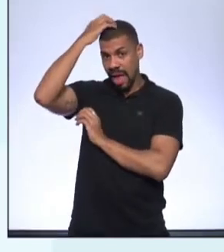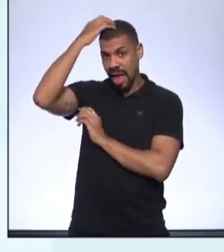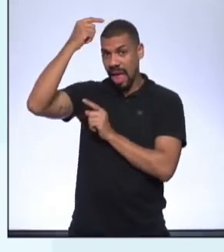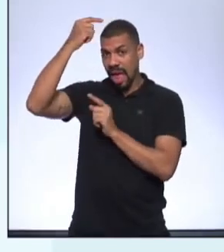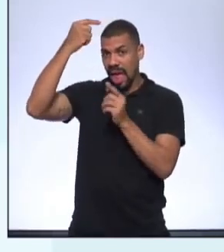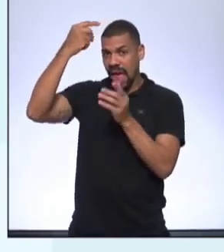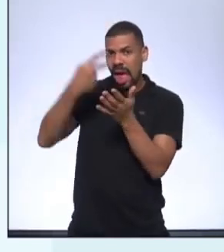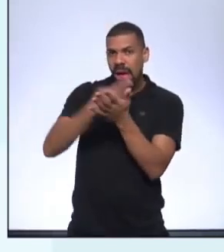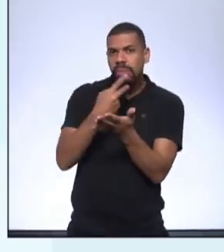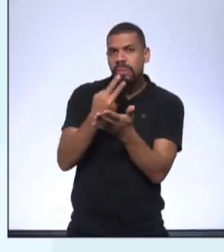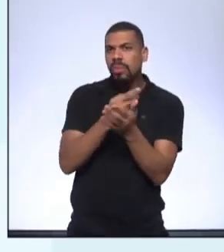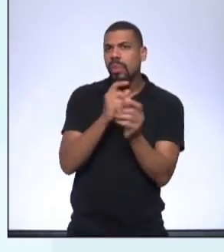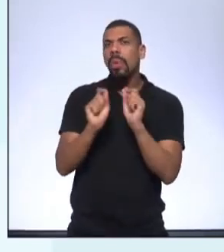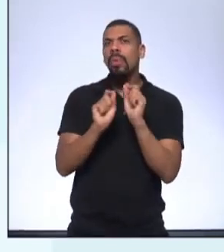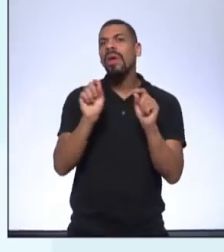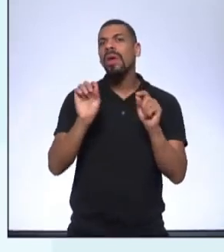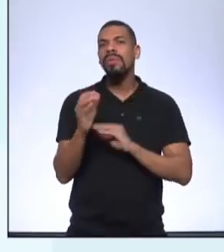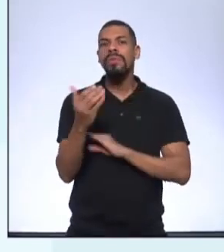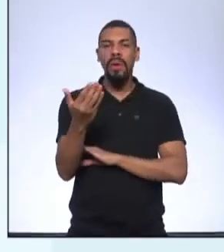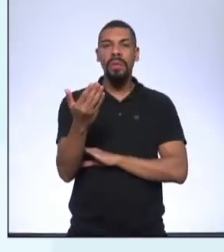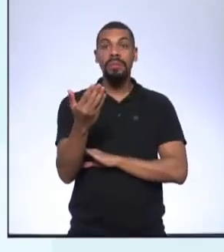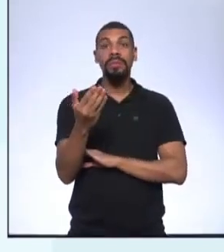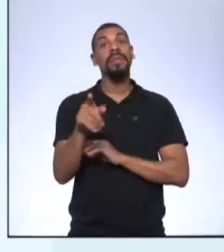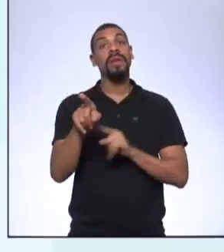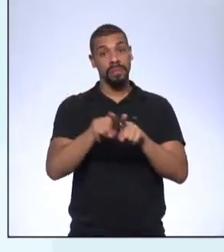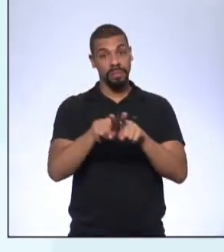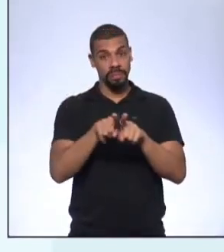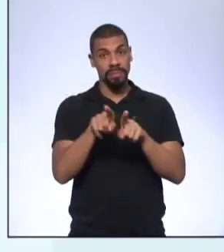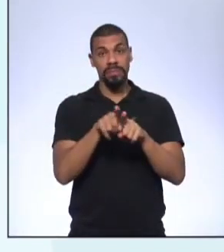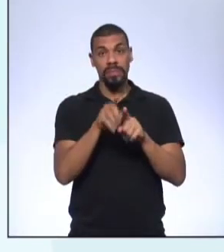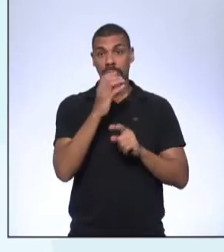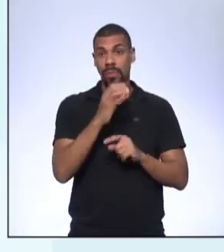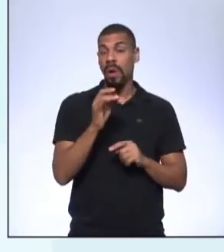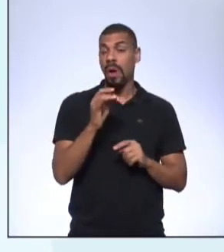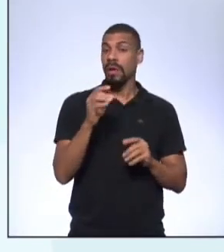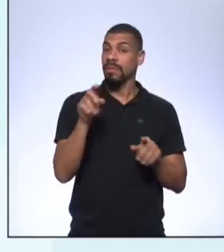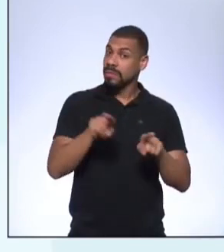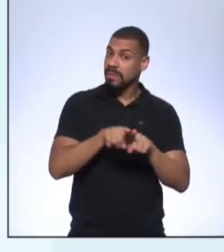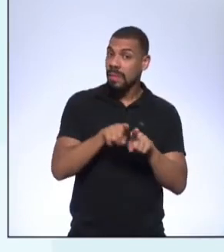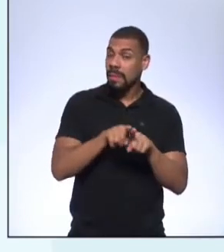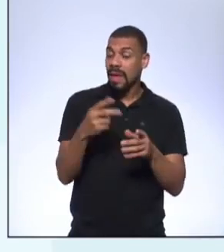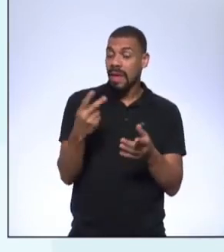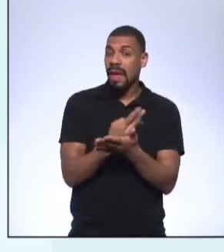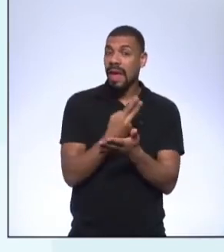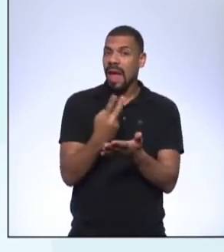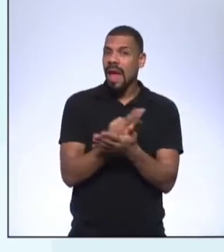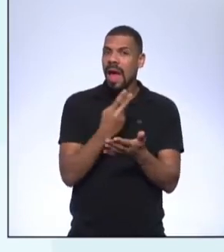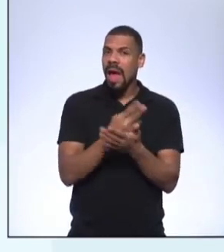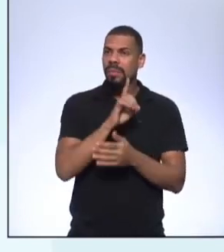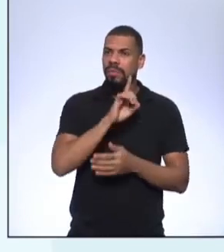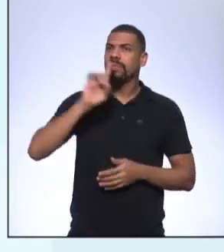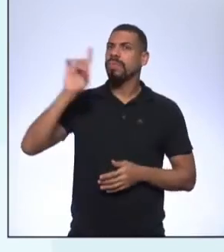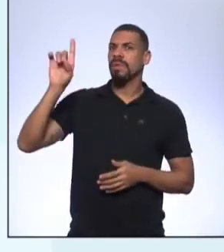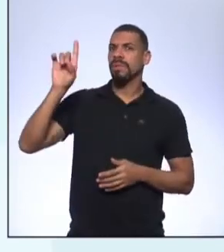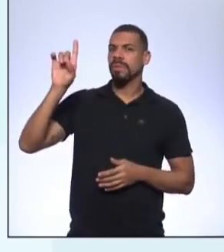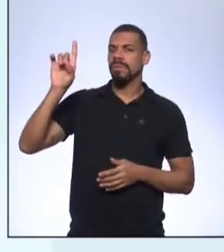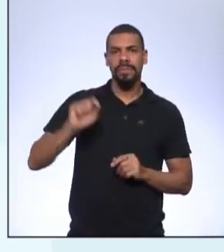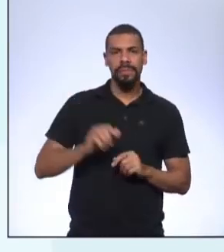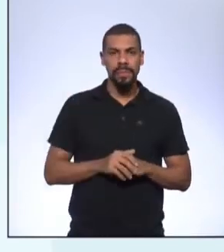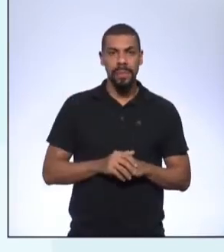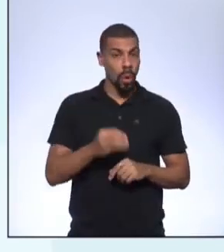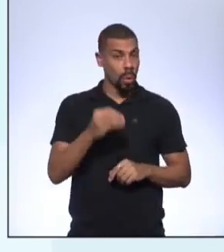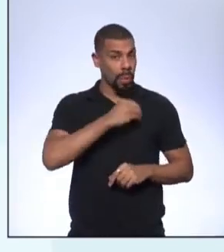e adivinha, né? Você vai estar traindo a vontade de Deus, então você estará cometendo um sacrilégio,